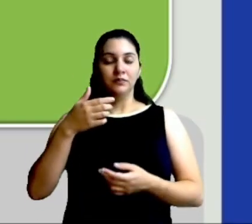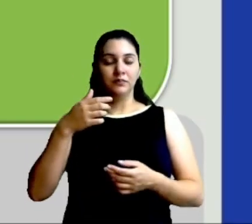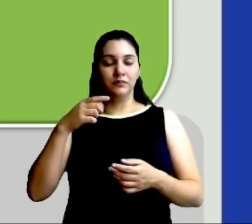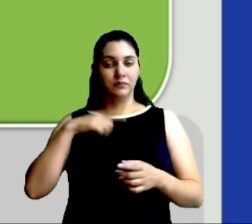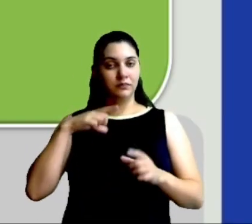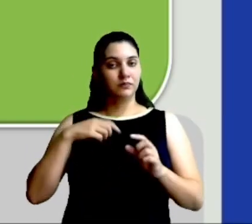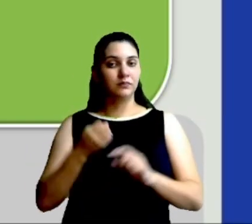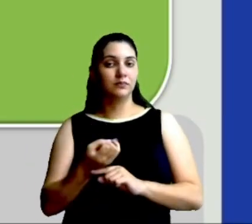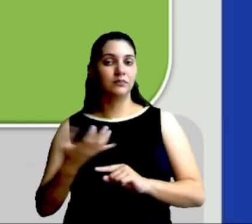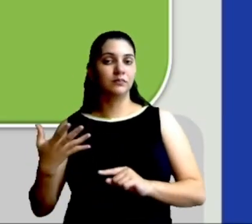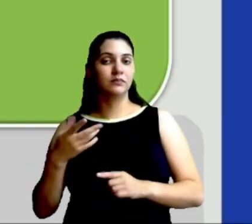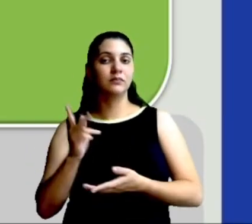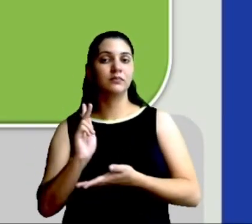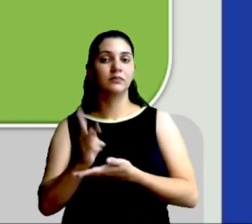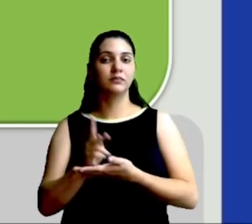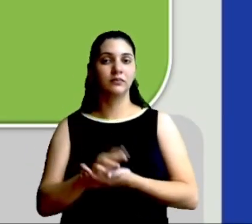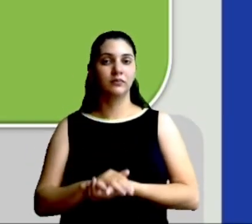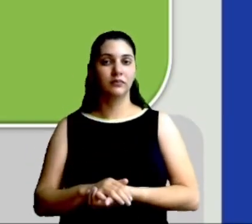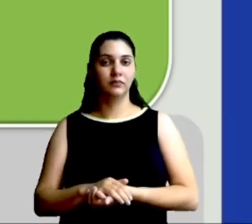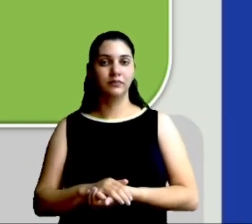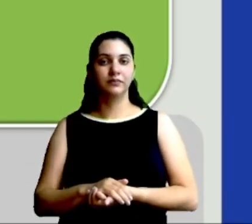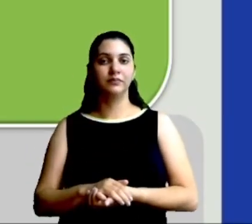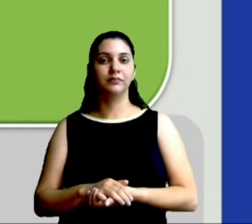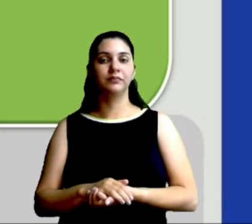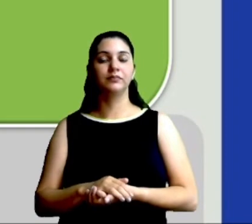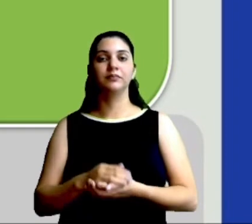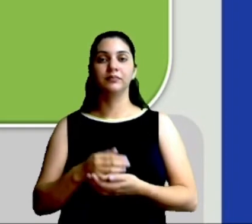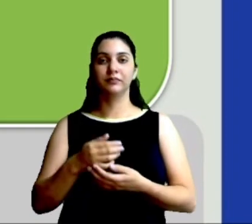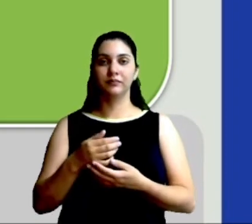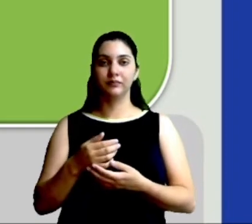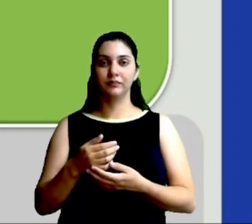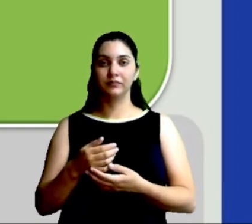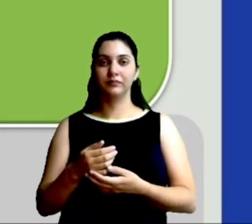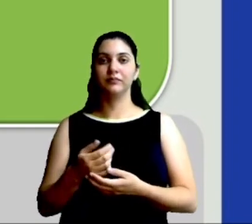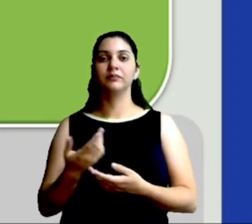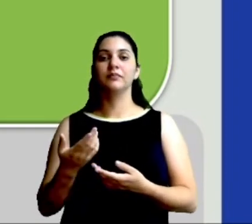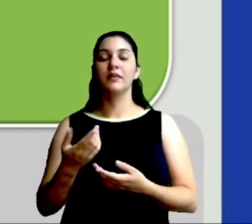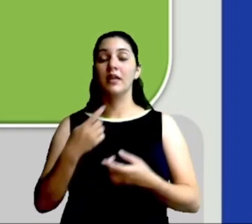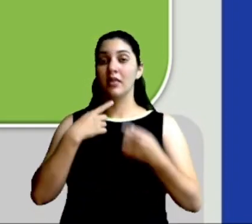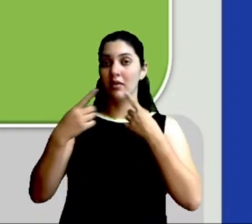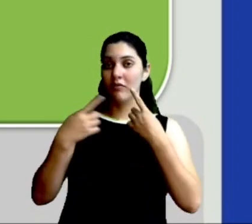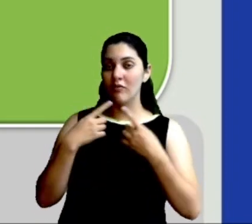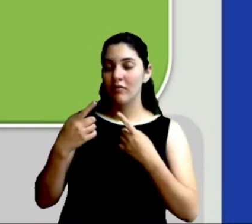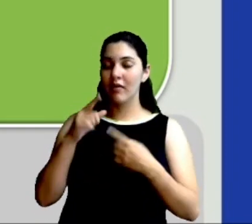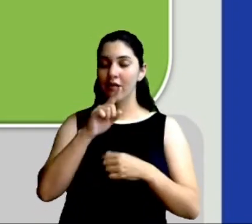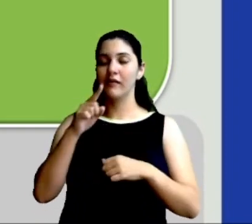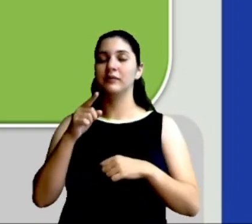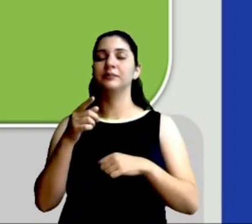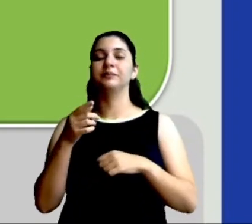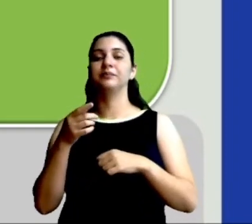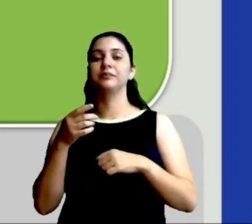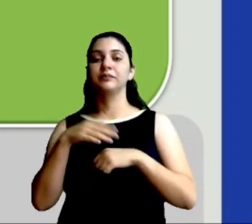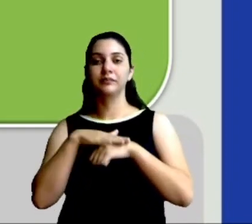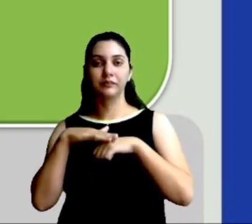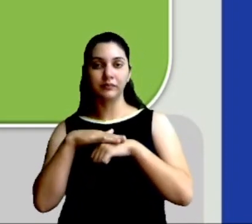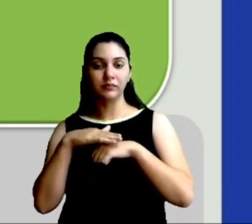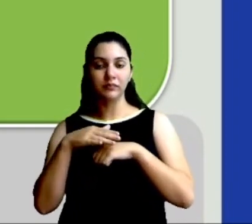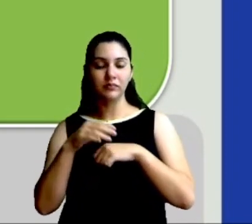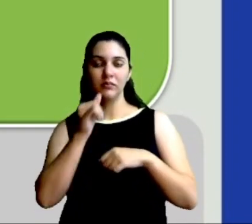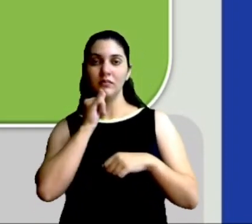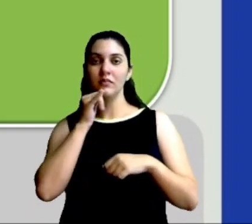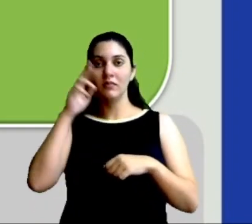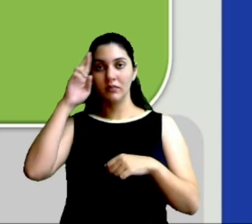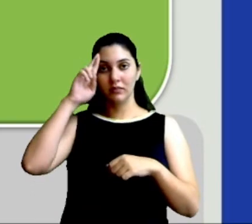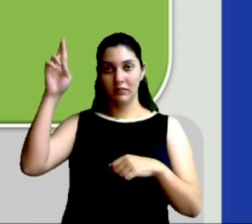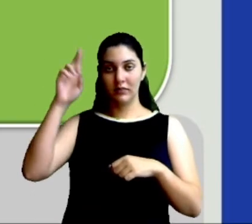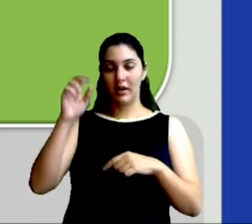gente continuaria com discursaram, conversaram não, discursaram. Mas como nesse caso, diretor aí foi singular,